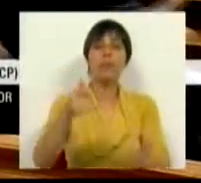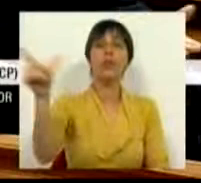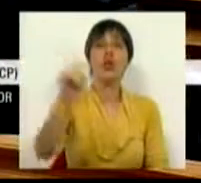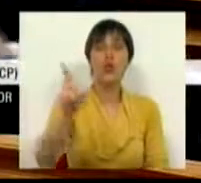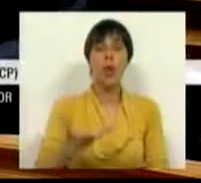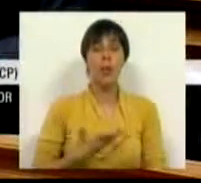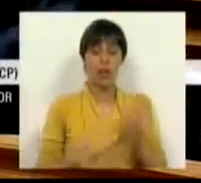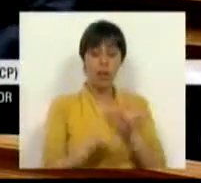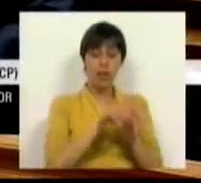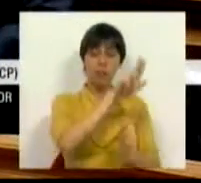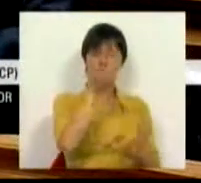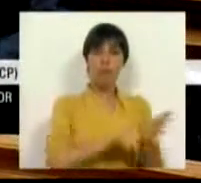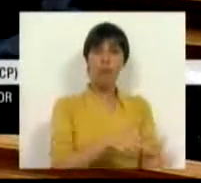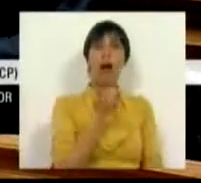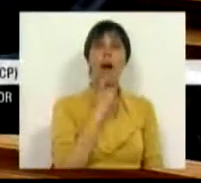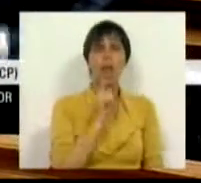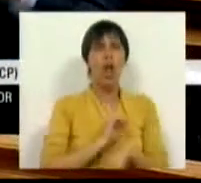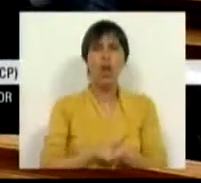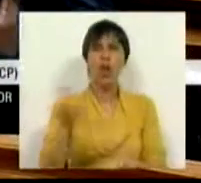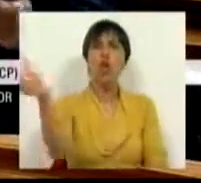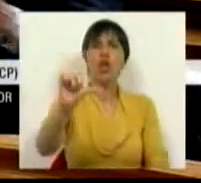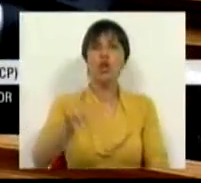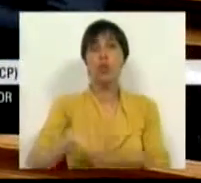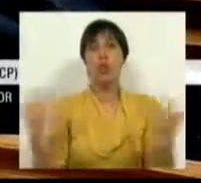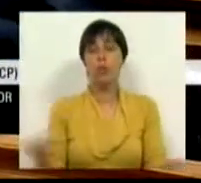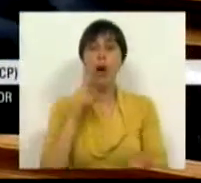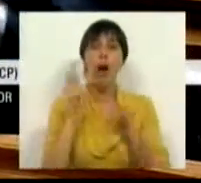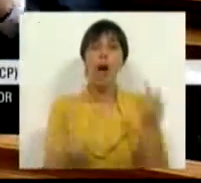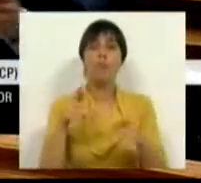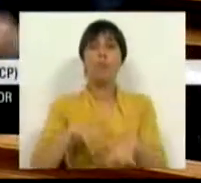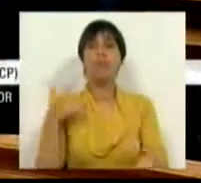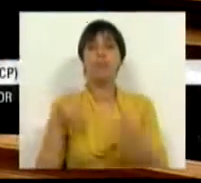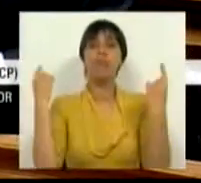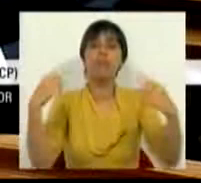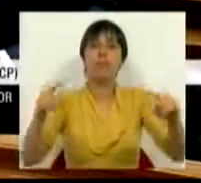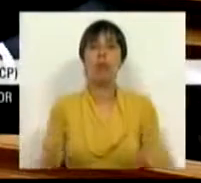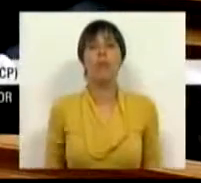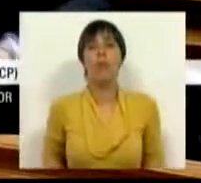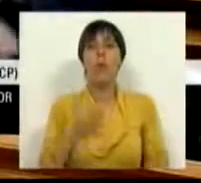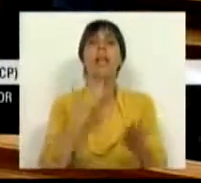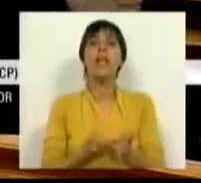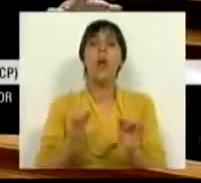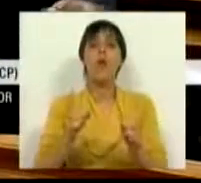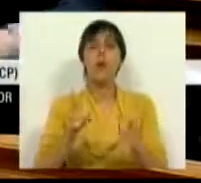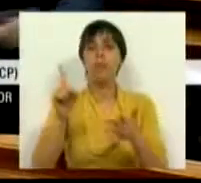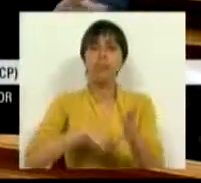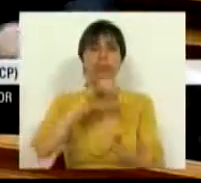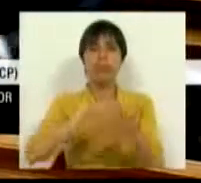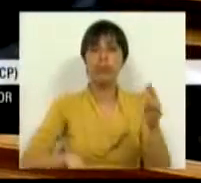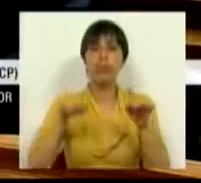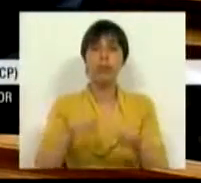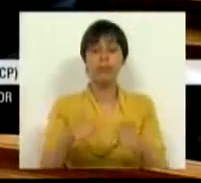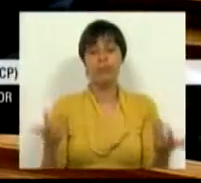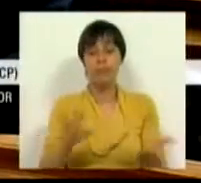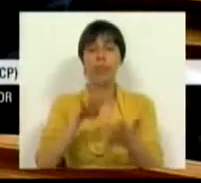julho, o decreto-lei tinha sido aprovado em abril, logo a seguir em julho, numa apreciação parlamentar, pura e simplesmente aquilo que deram origem foi à revogação